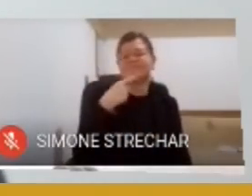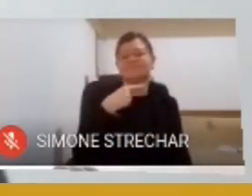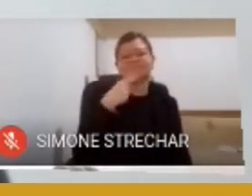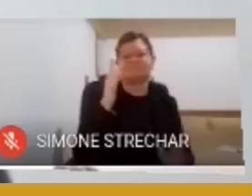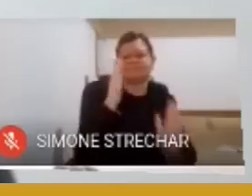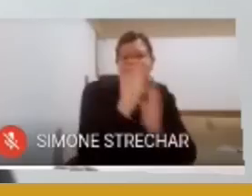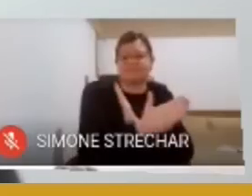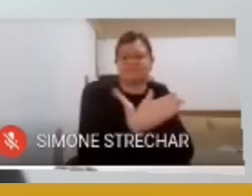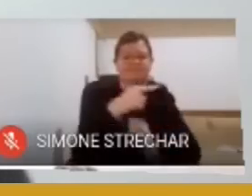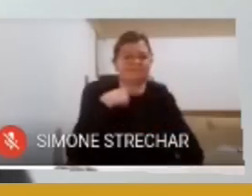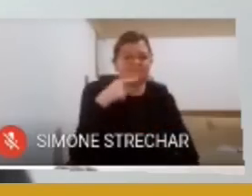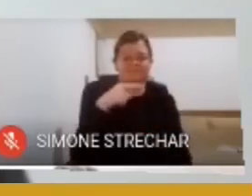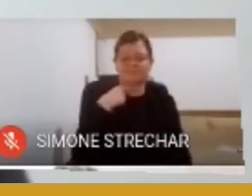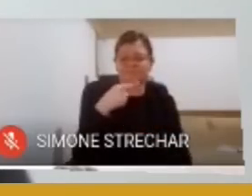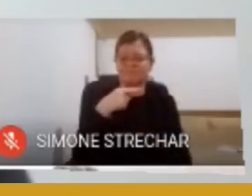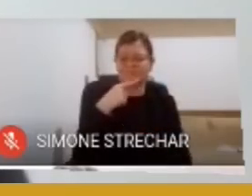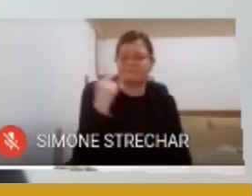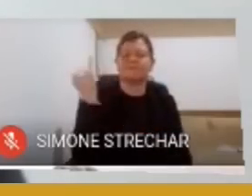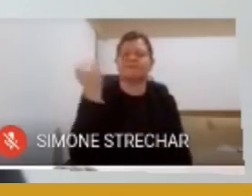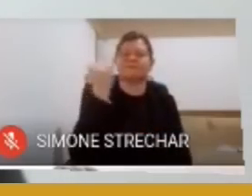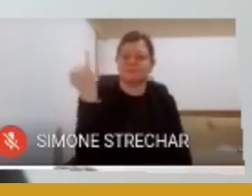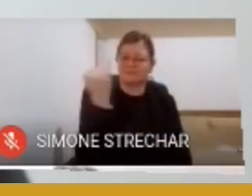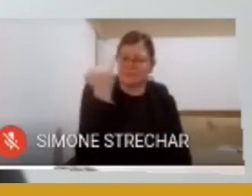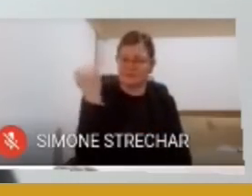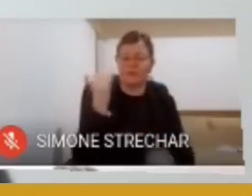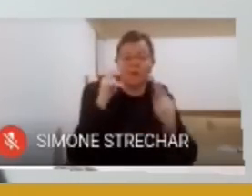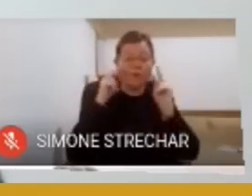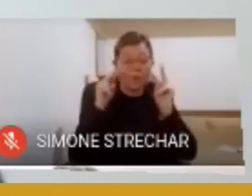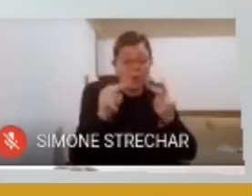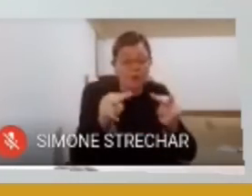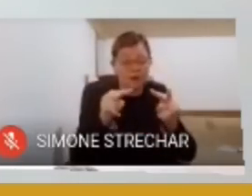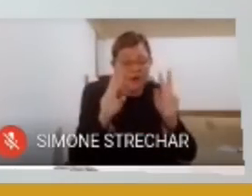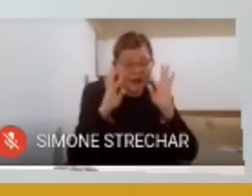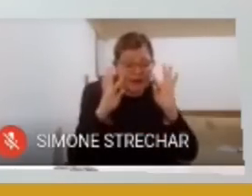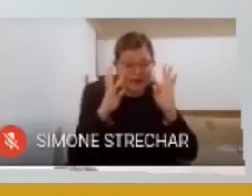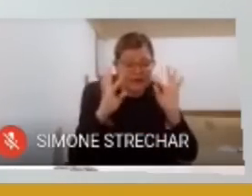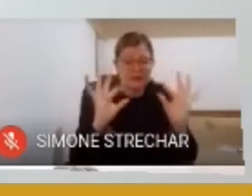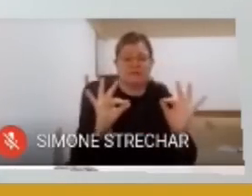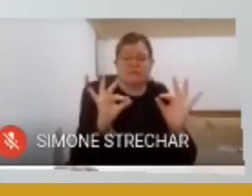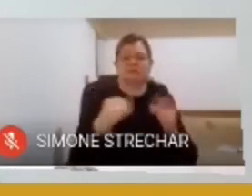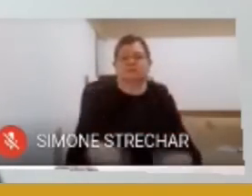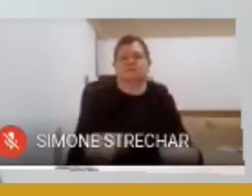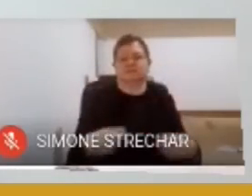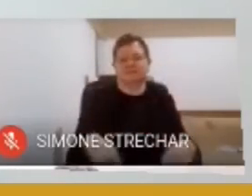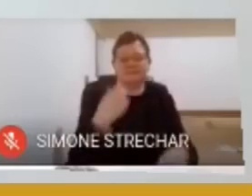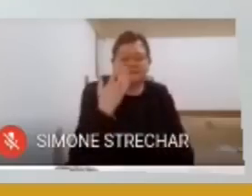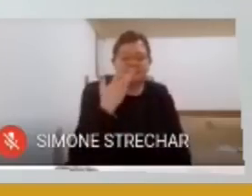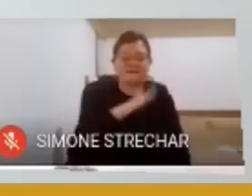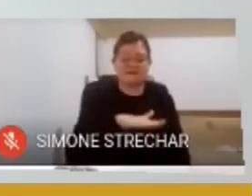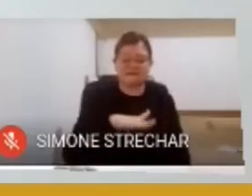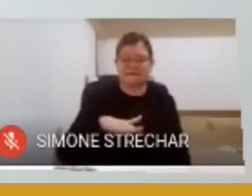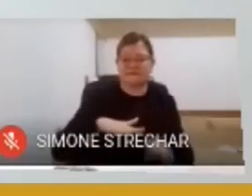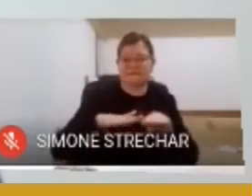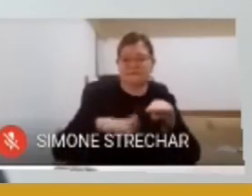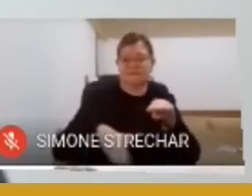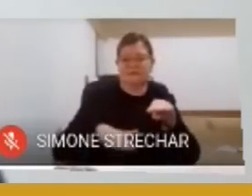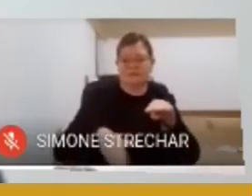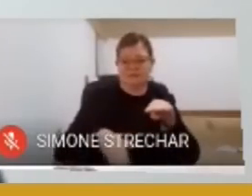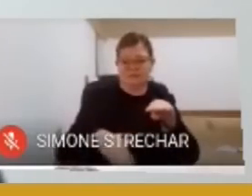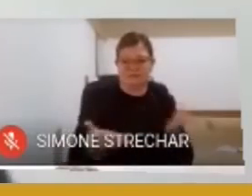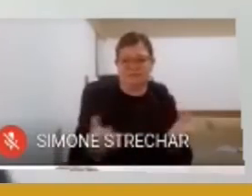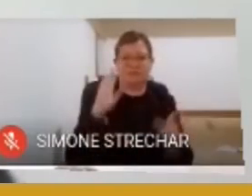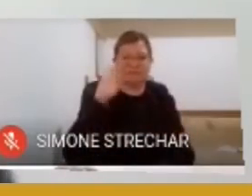em relação a essas crianças menores, sobretudo a partir da escola, que é um ambiente que recebe essas